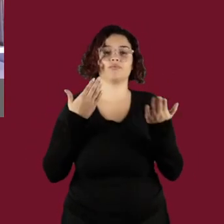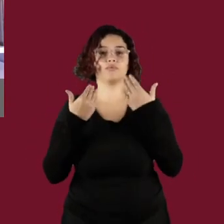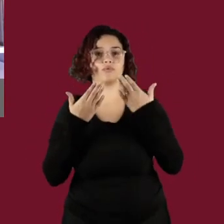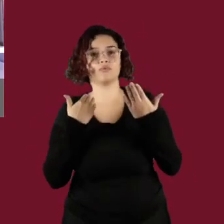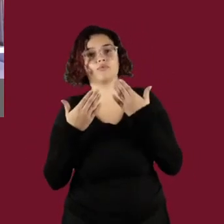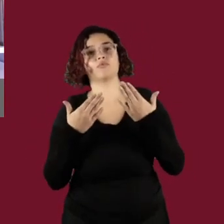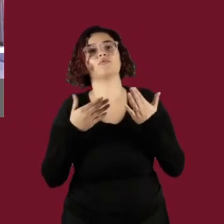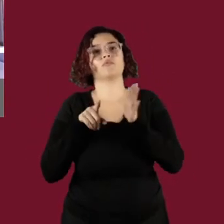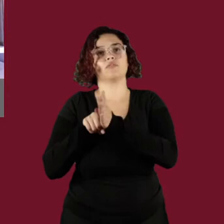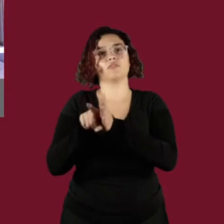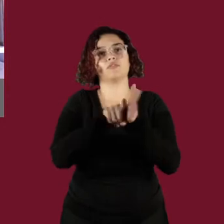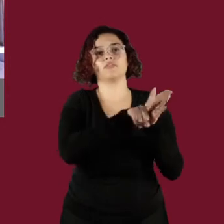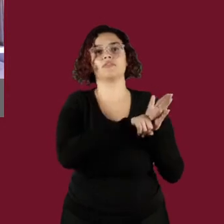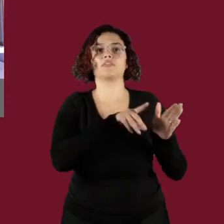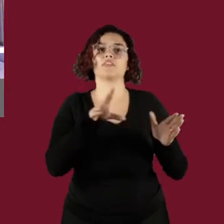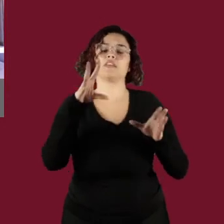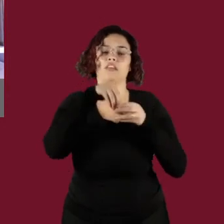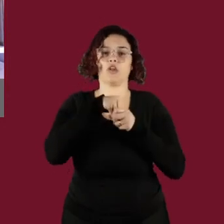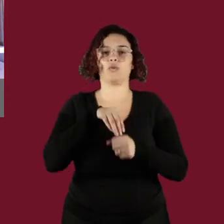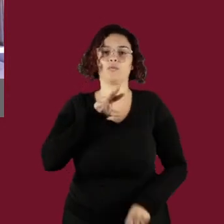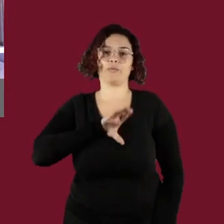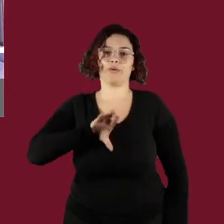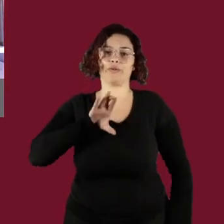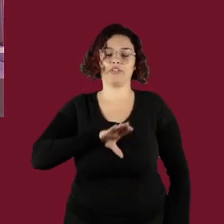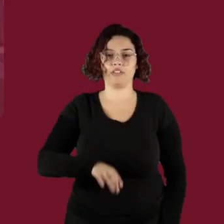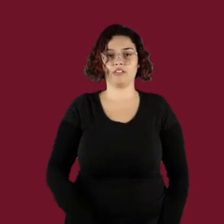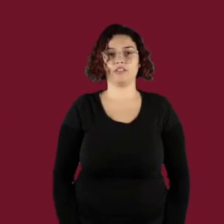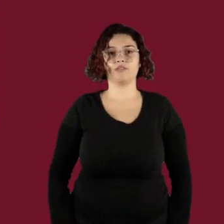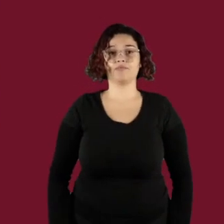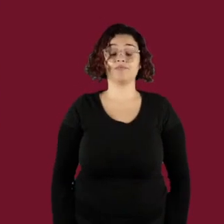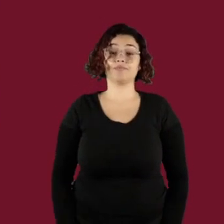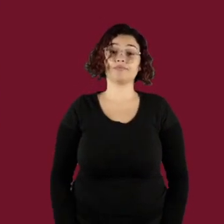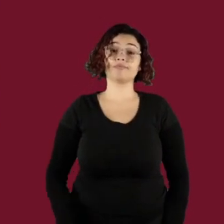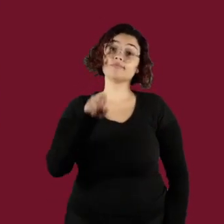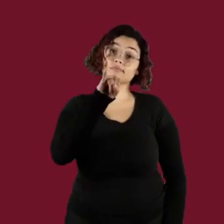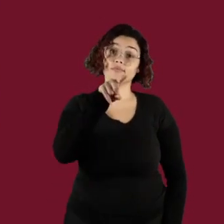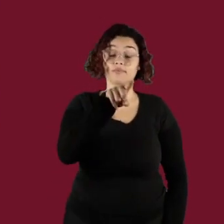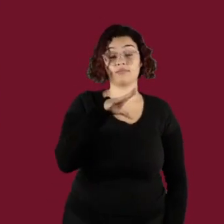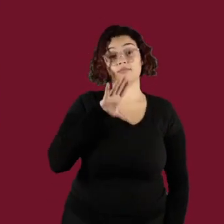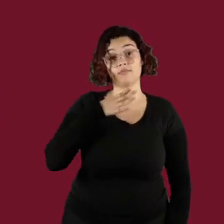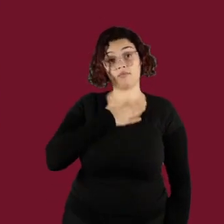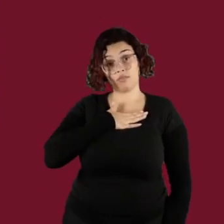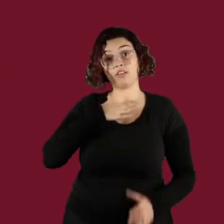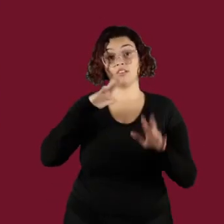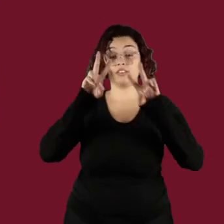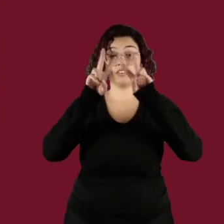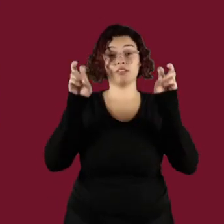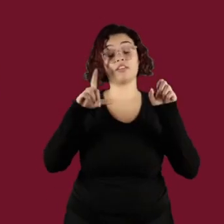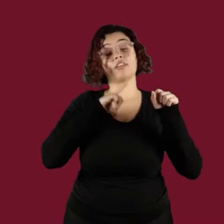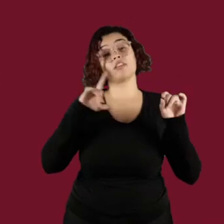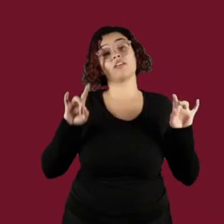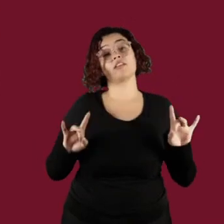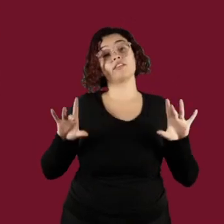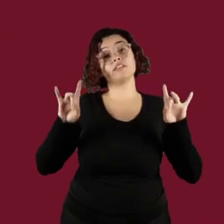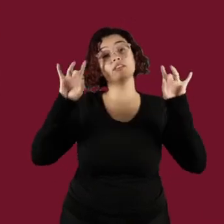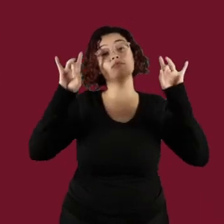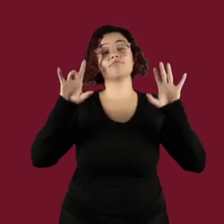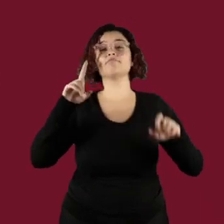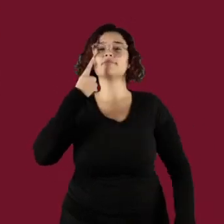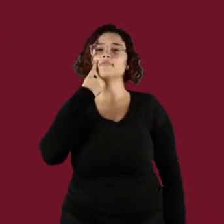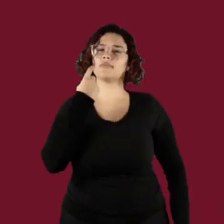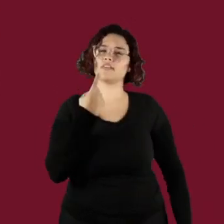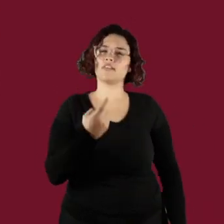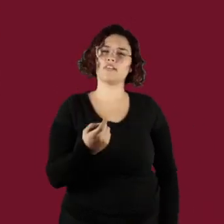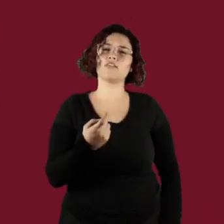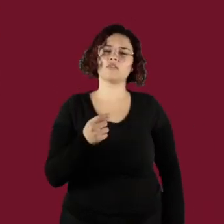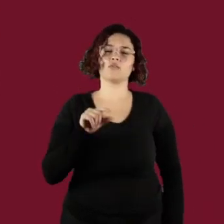coberto em português. E para quem gosta desse tema, Francis, eu queria só falar que a gente fez um especial muito interessante, um